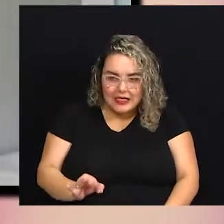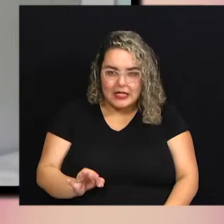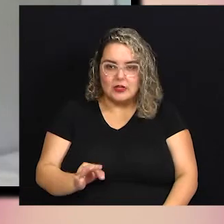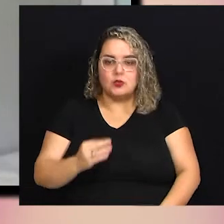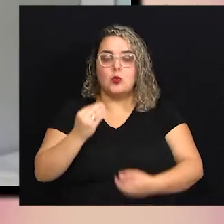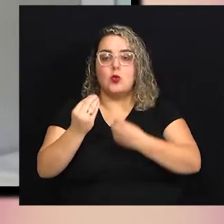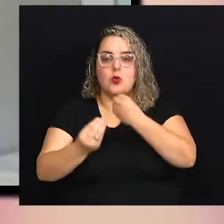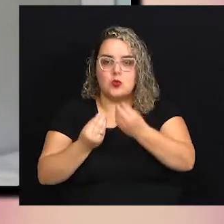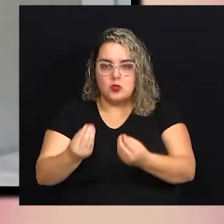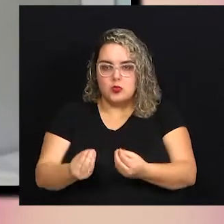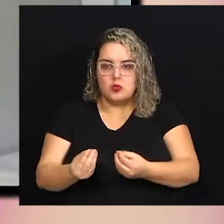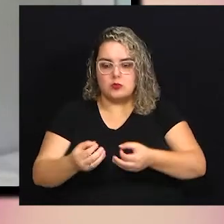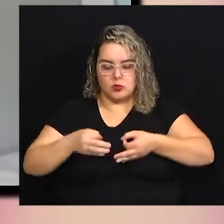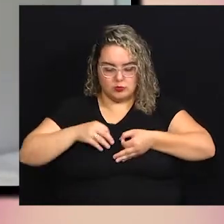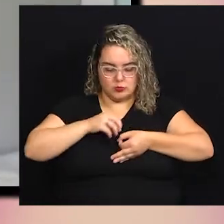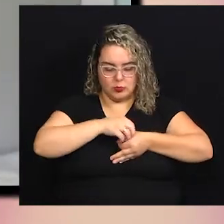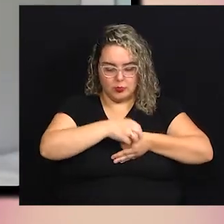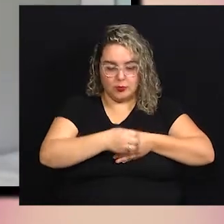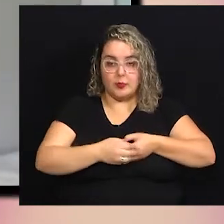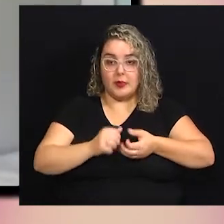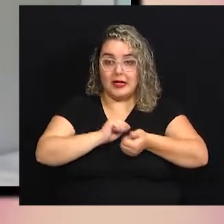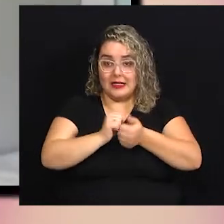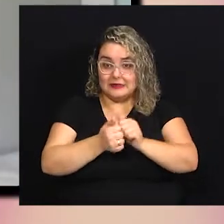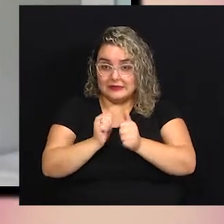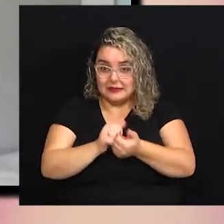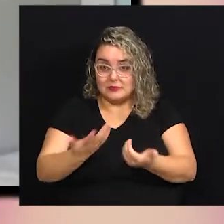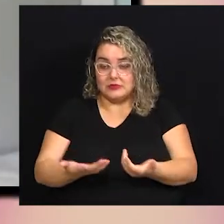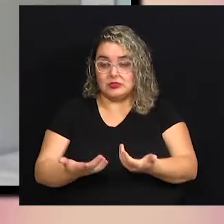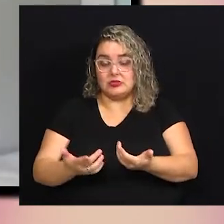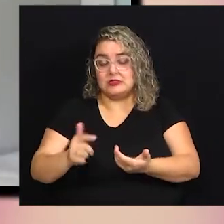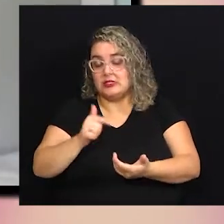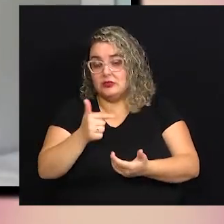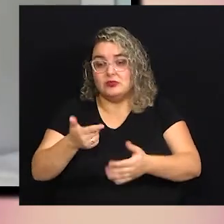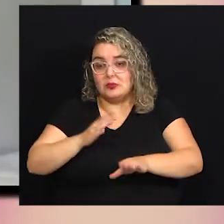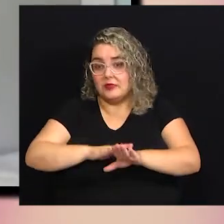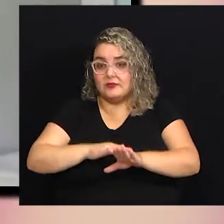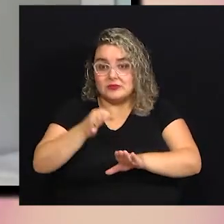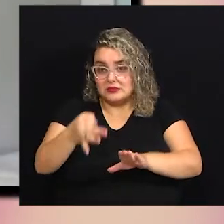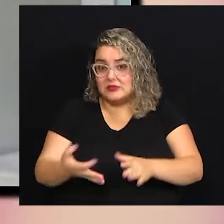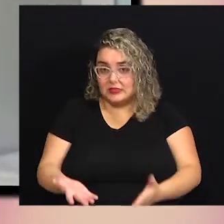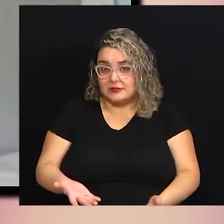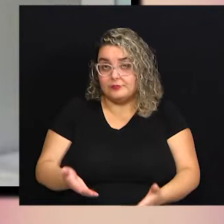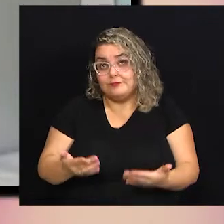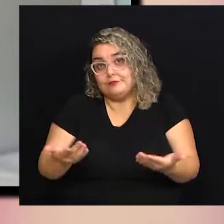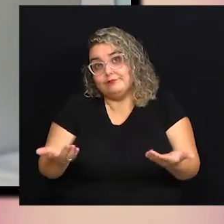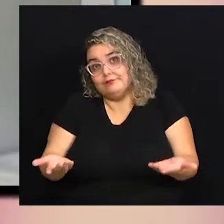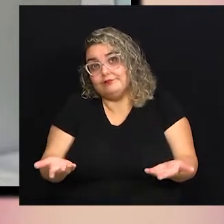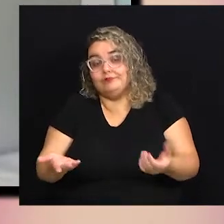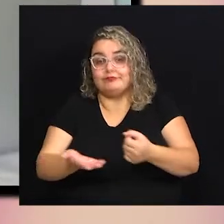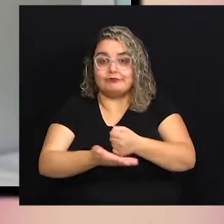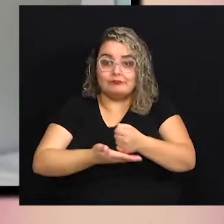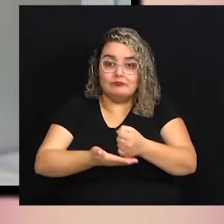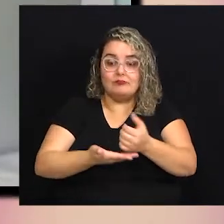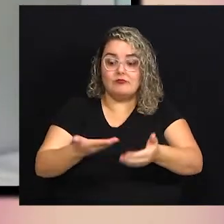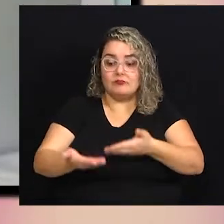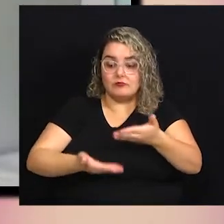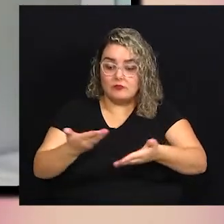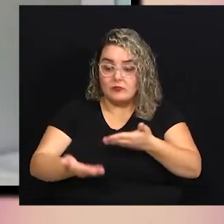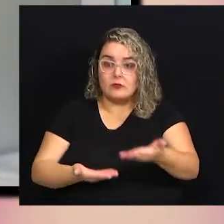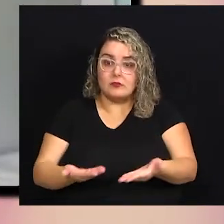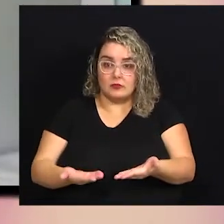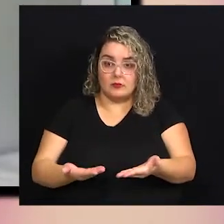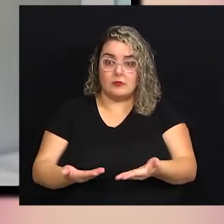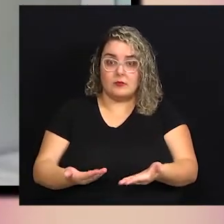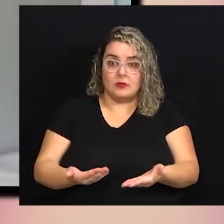como reprogramar esse ovário que está disfuncional, a gente acaba realmente baseando